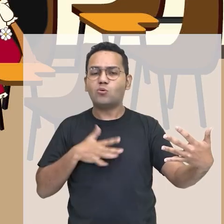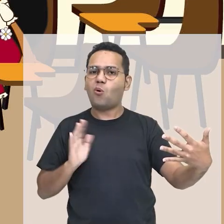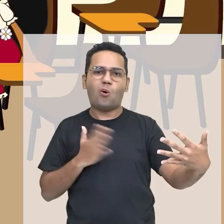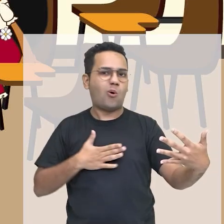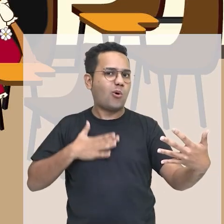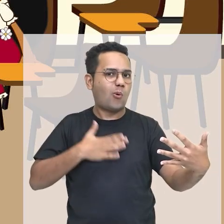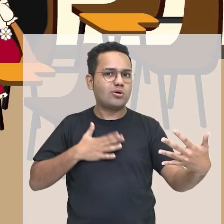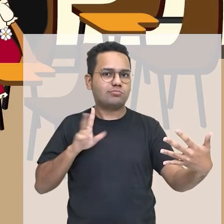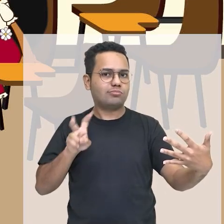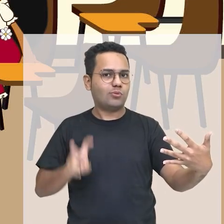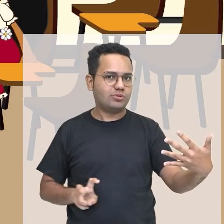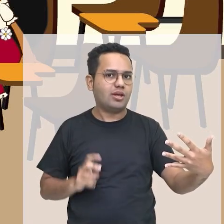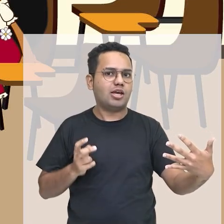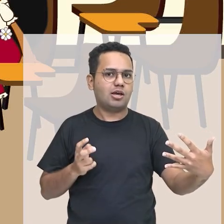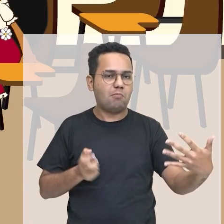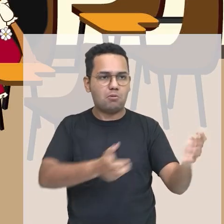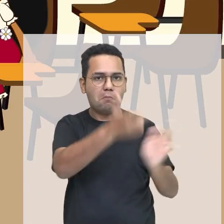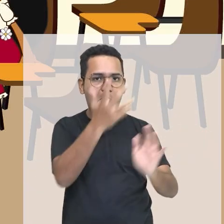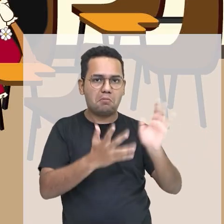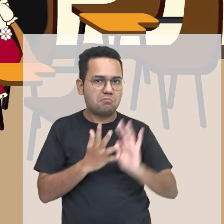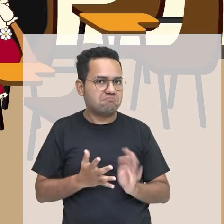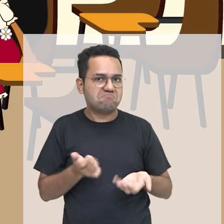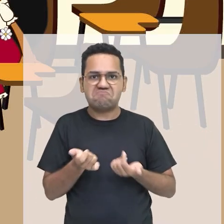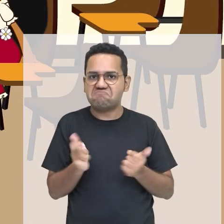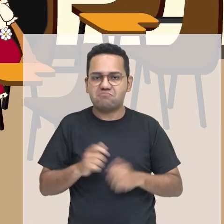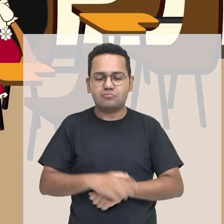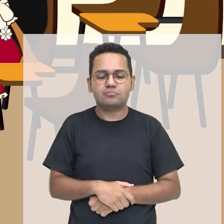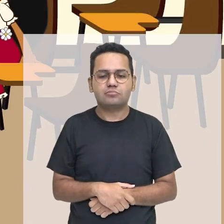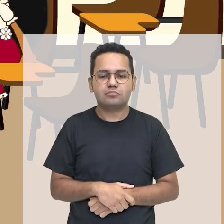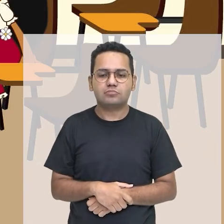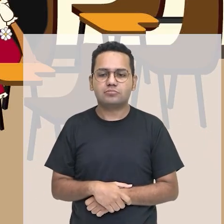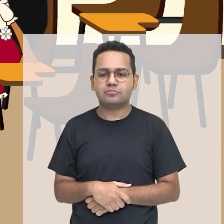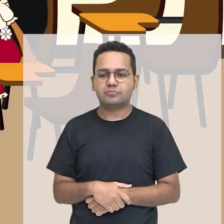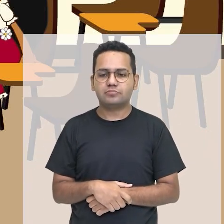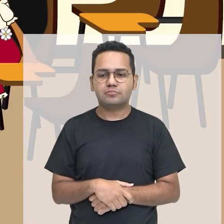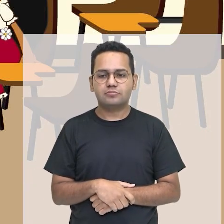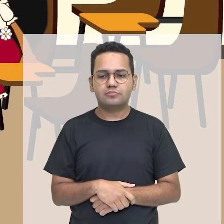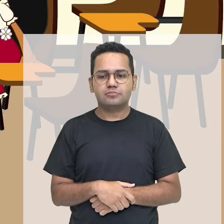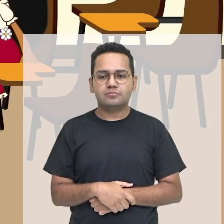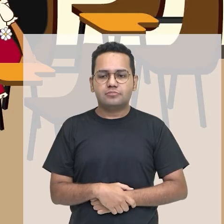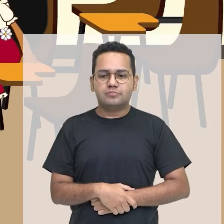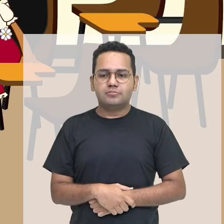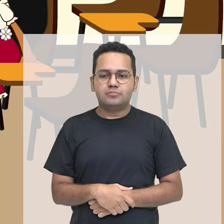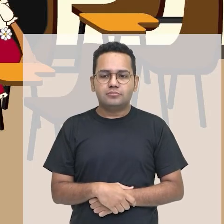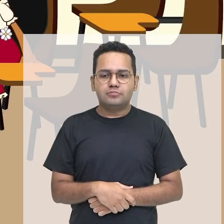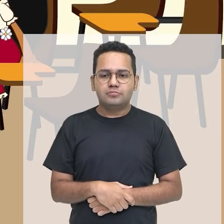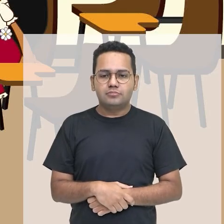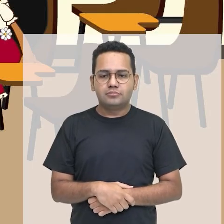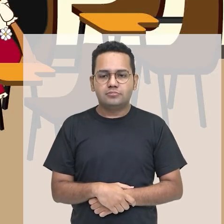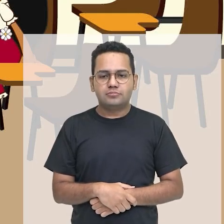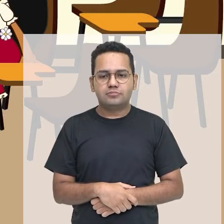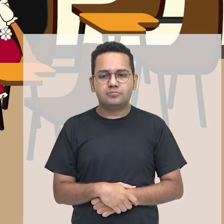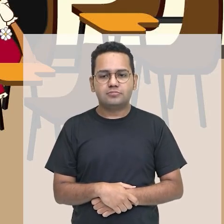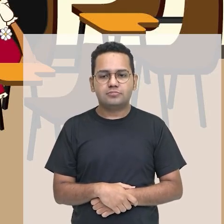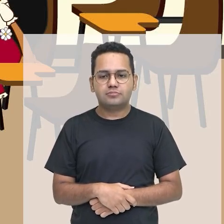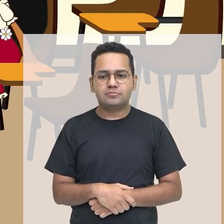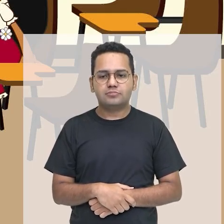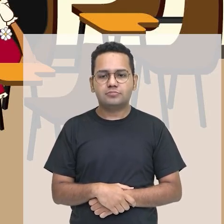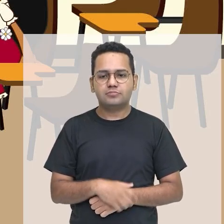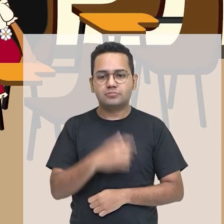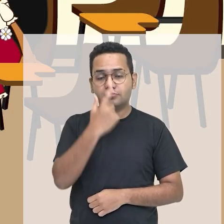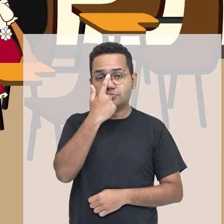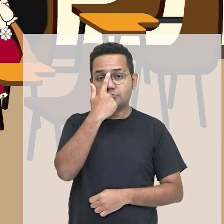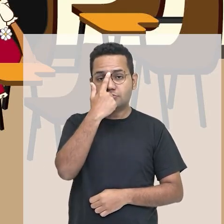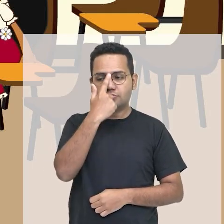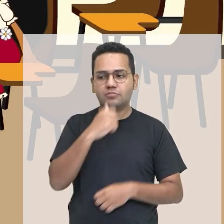ele não estava gostando do que estava sendo falado ali, e braços cruzados, claro. Então, o fato dele estar com os braços cruzados,